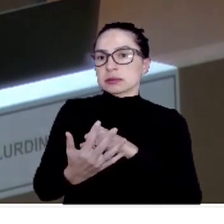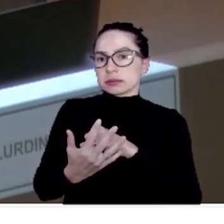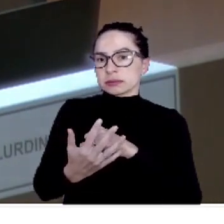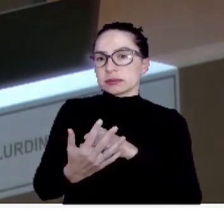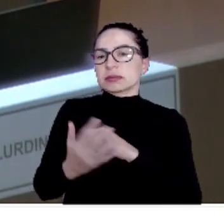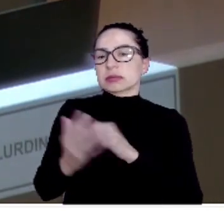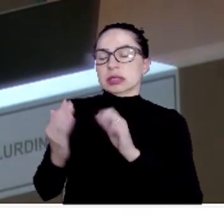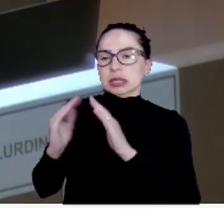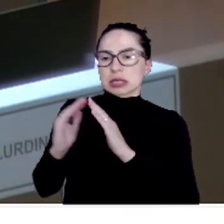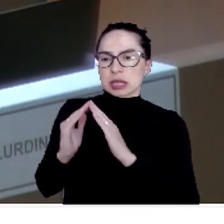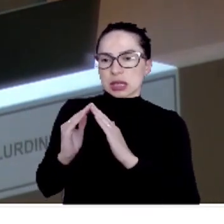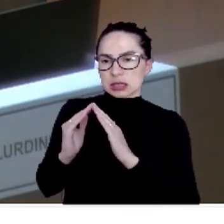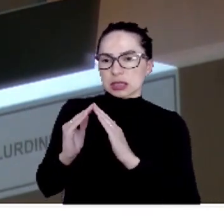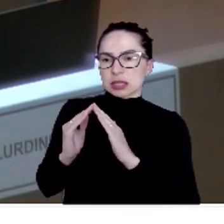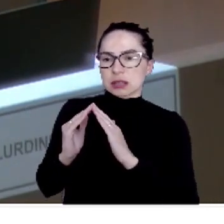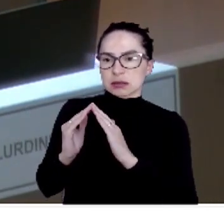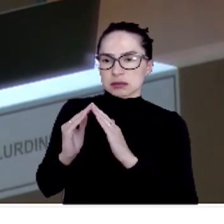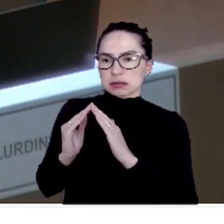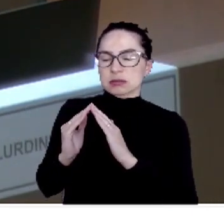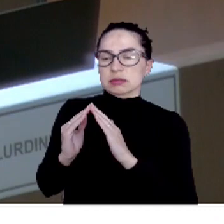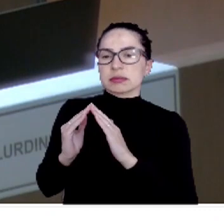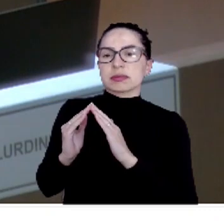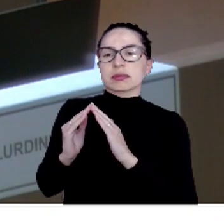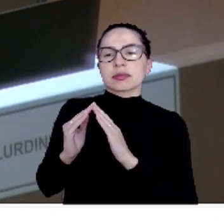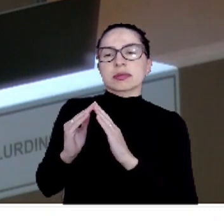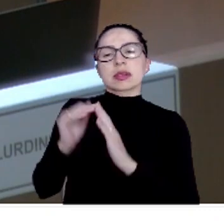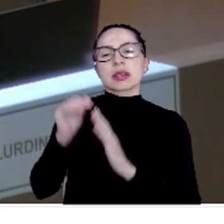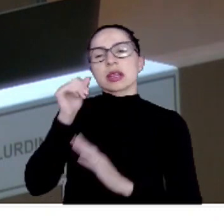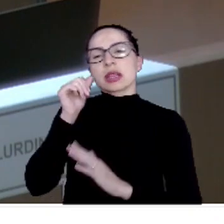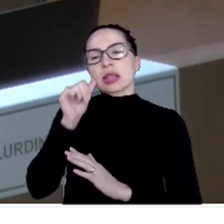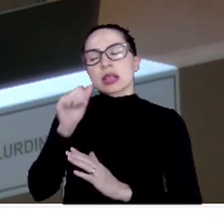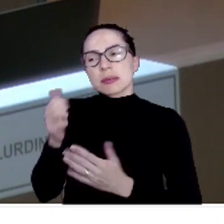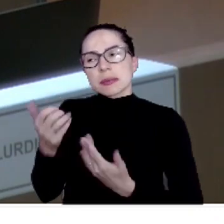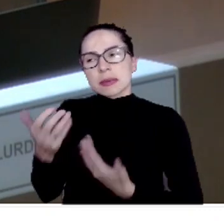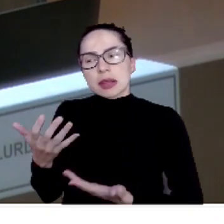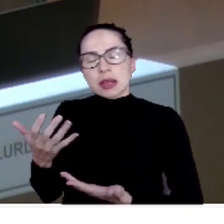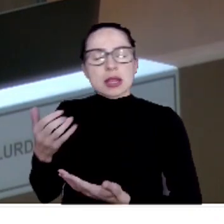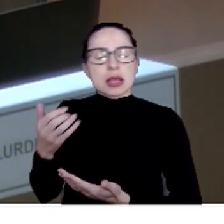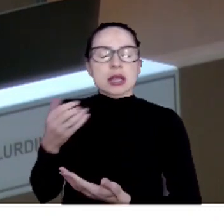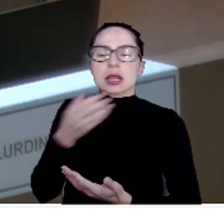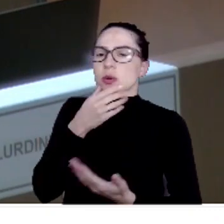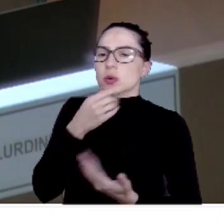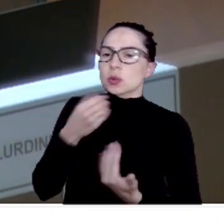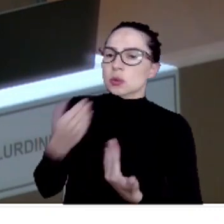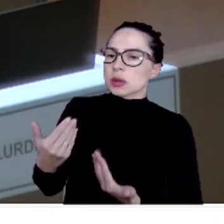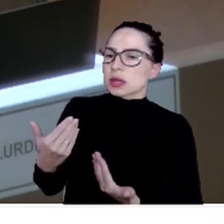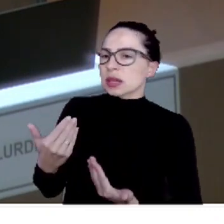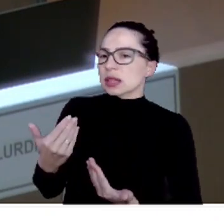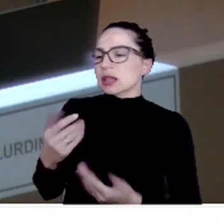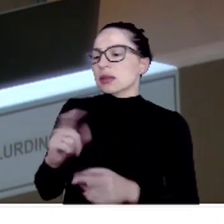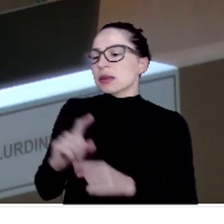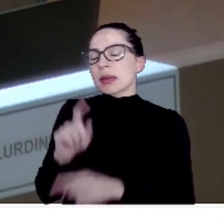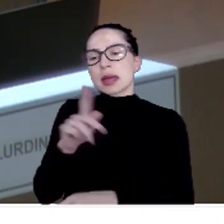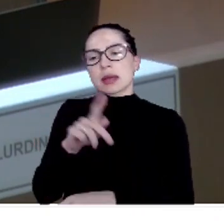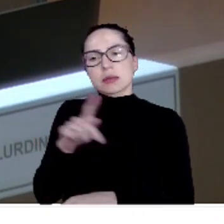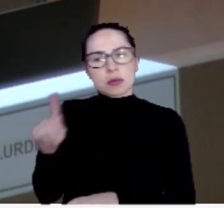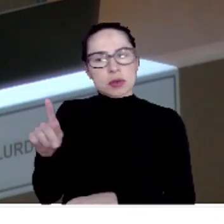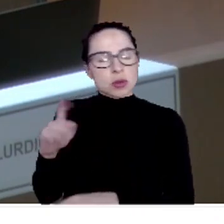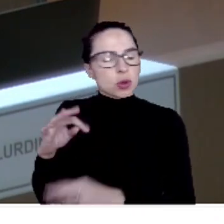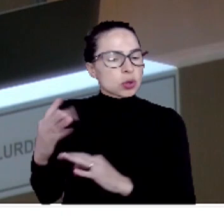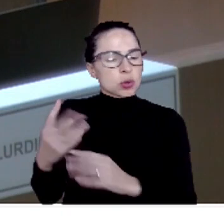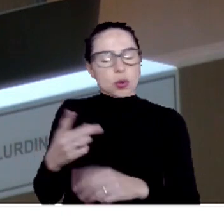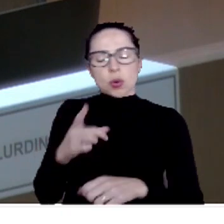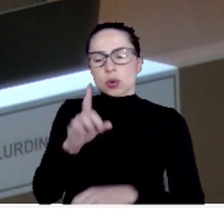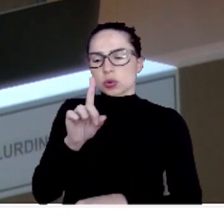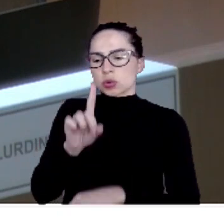office. Essas meninas, esses meninos não tiveram, né, os professores, as professoras, diretores de